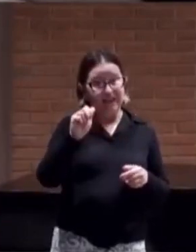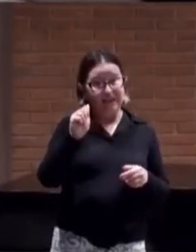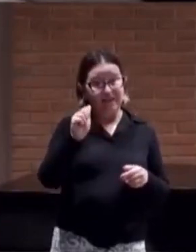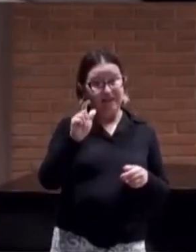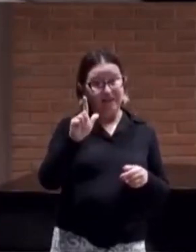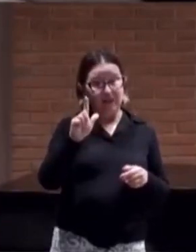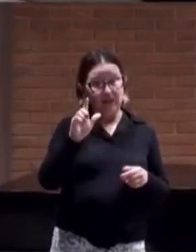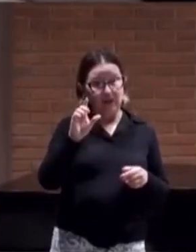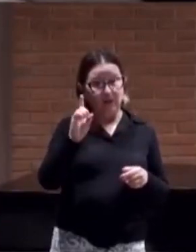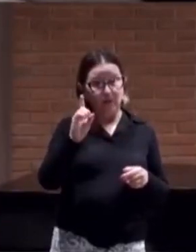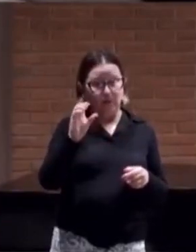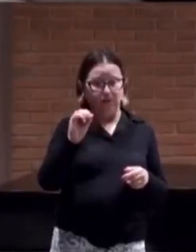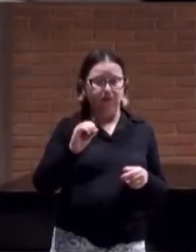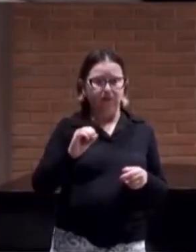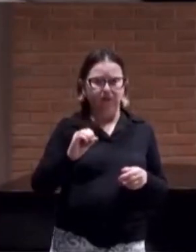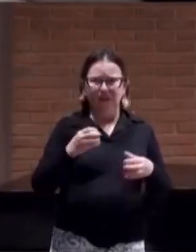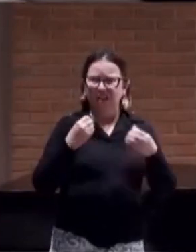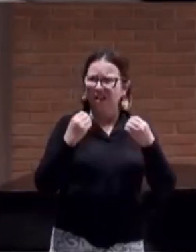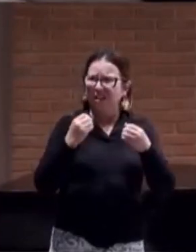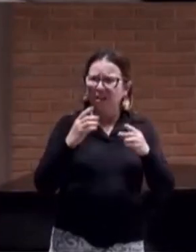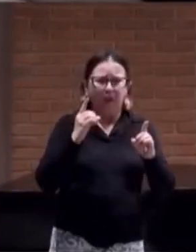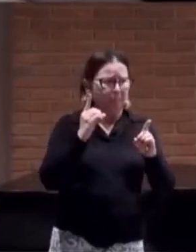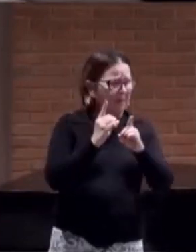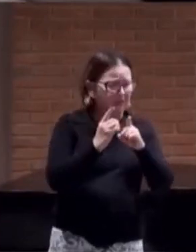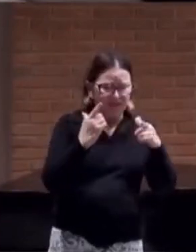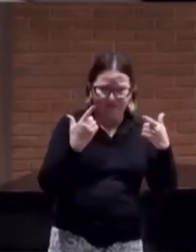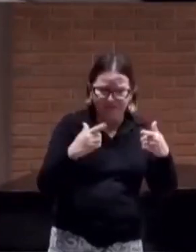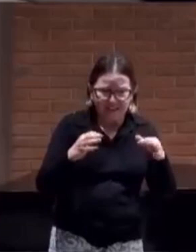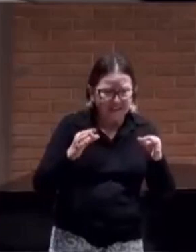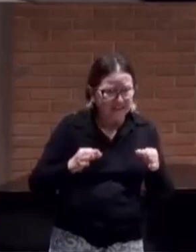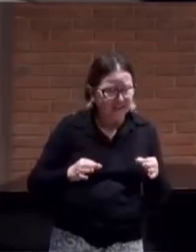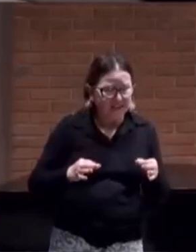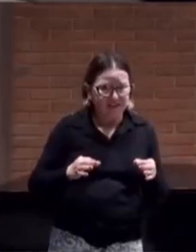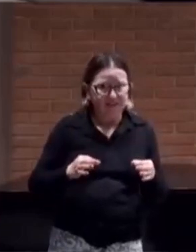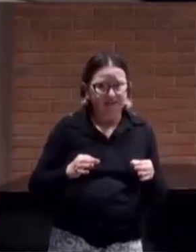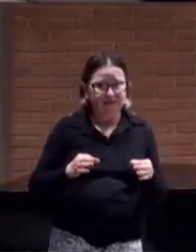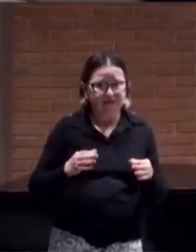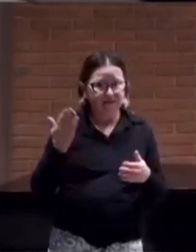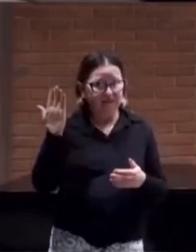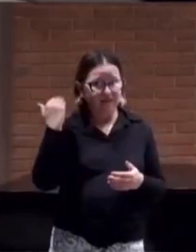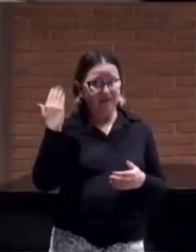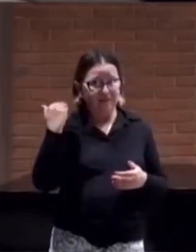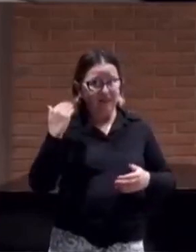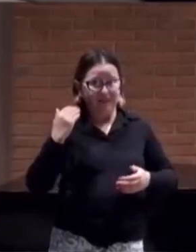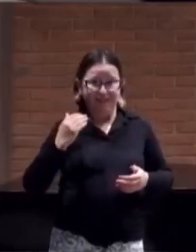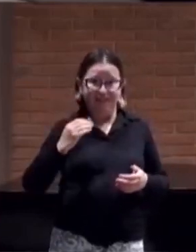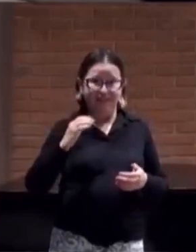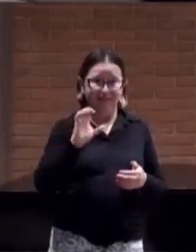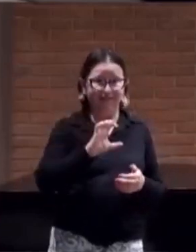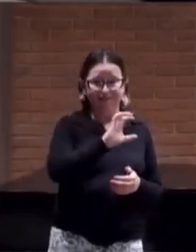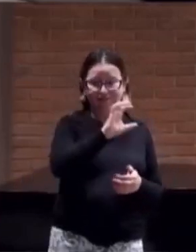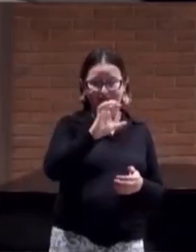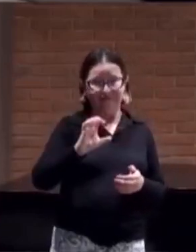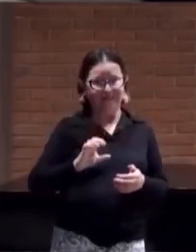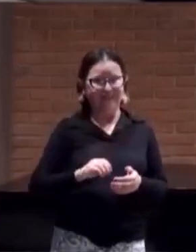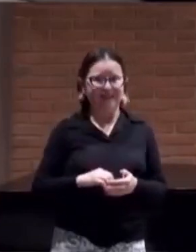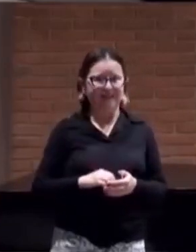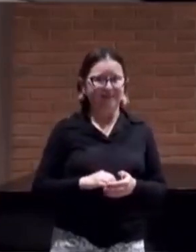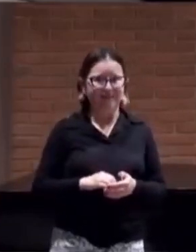vou achar o lugar? Naquele tempo não tinha Waze, não tinha